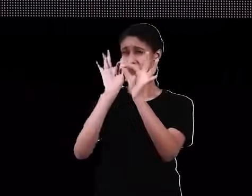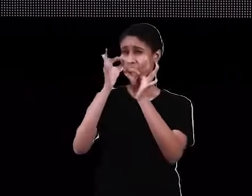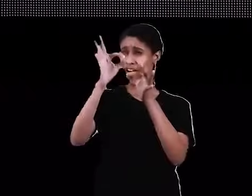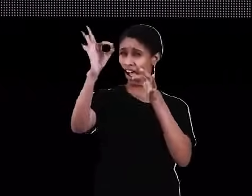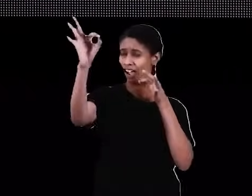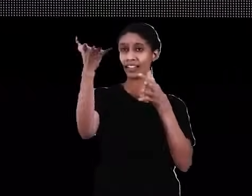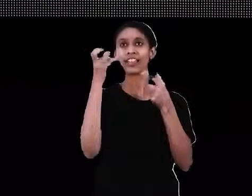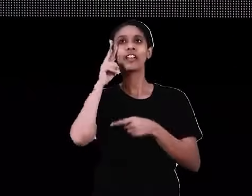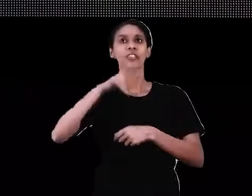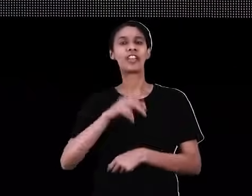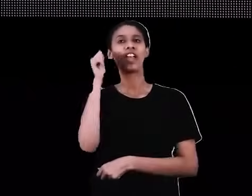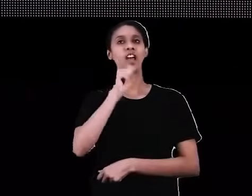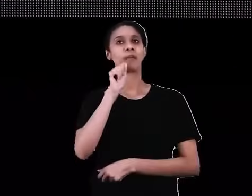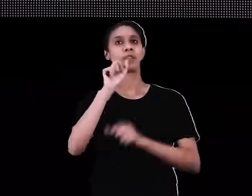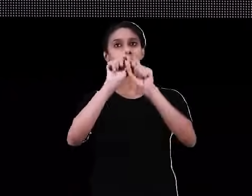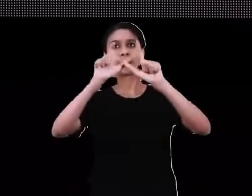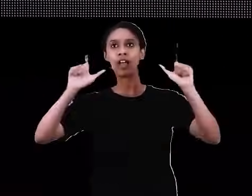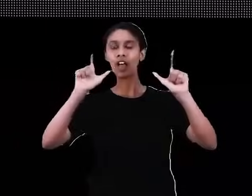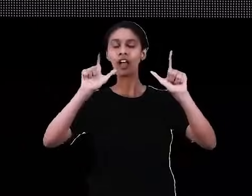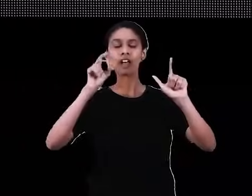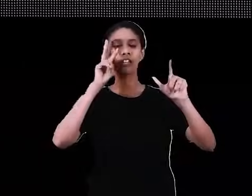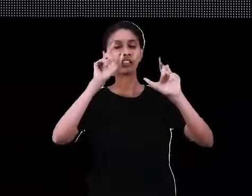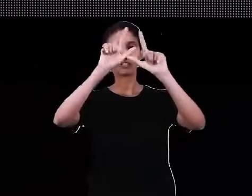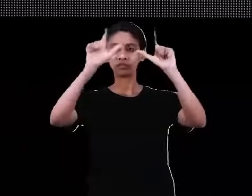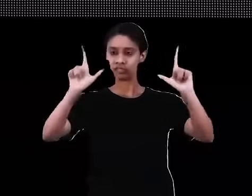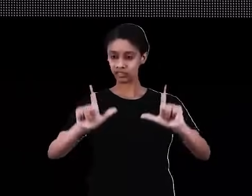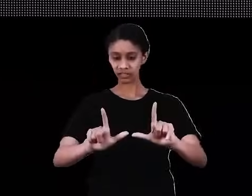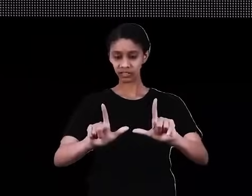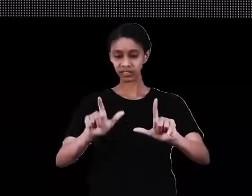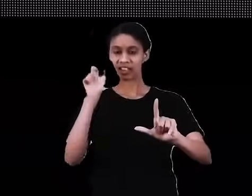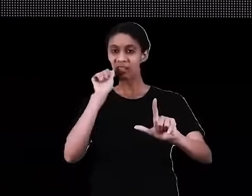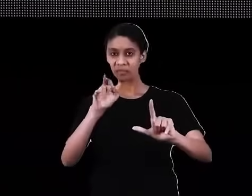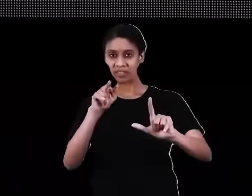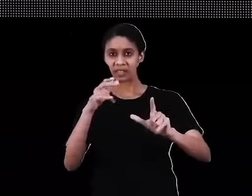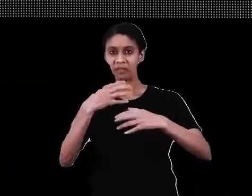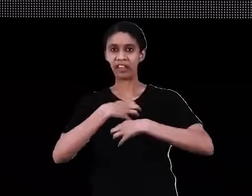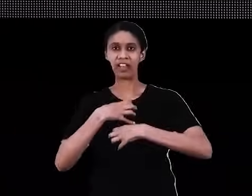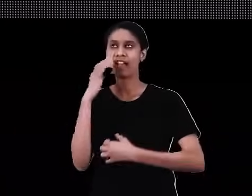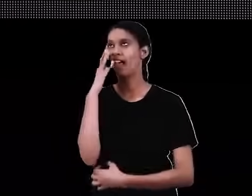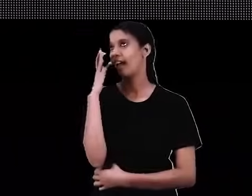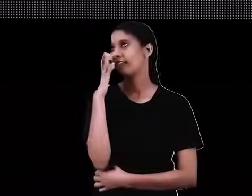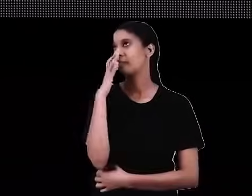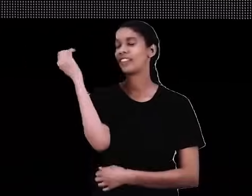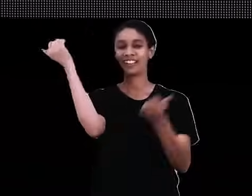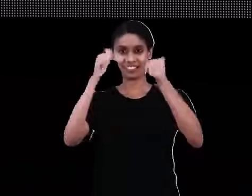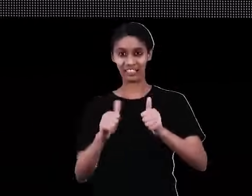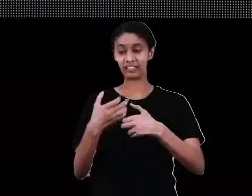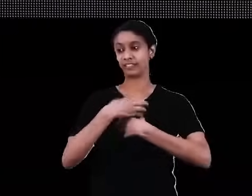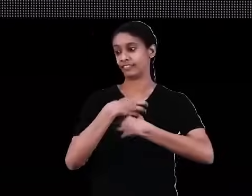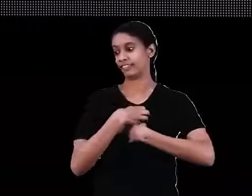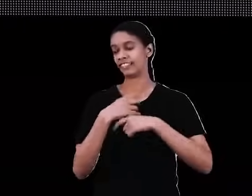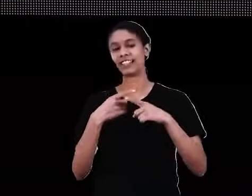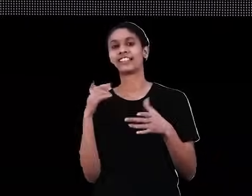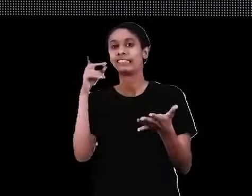querendo ver aquela Mona Lisa. Quando eu olho aquela coisinha, minha irmã deve estar tendo uma síncope aqui, que ela é admiradora da arte. Com